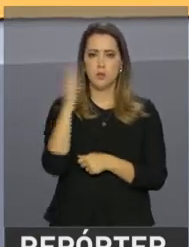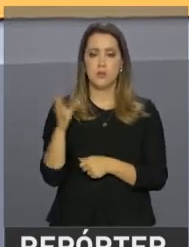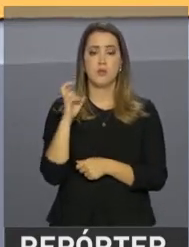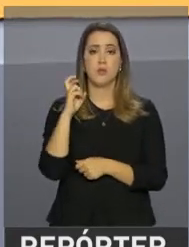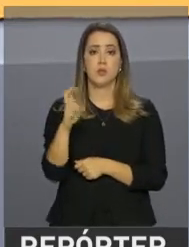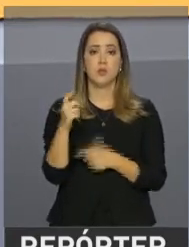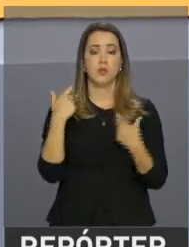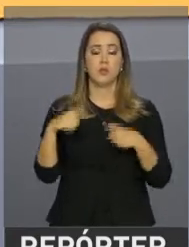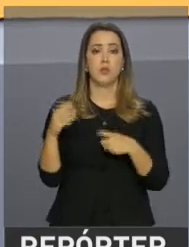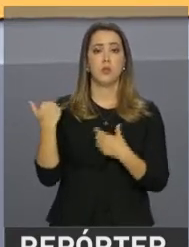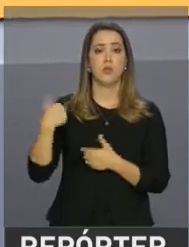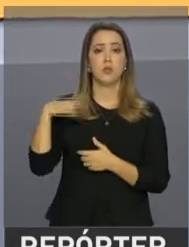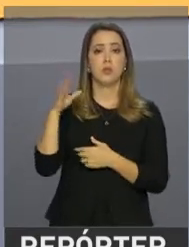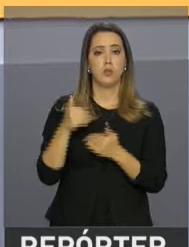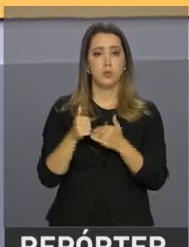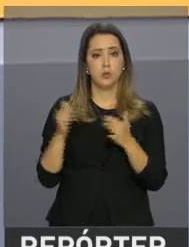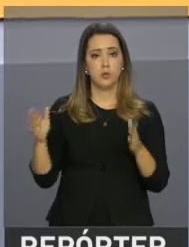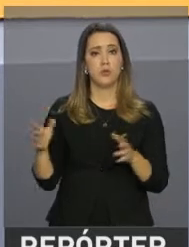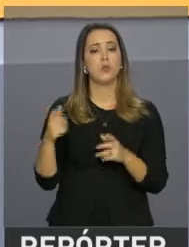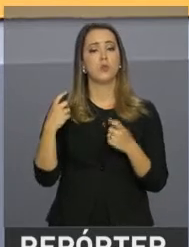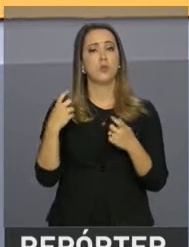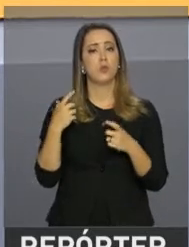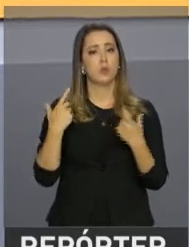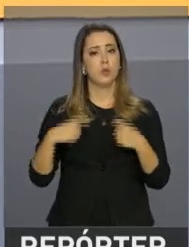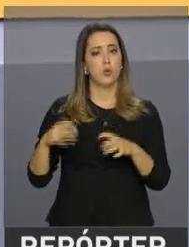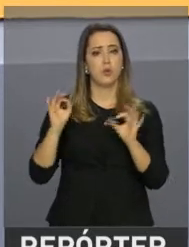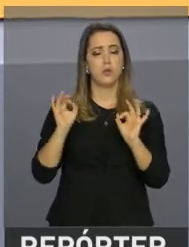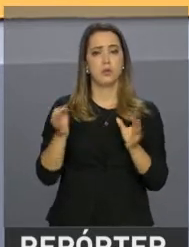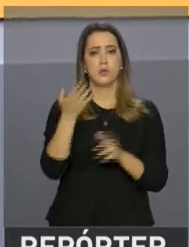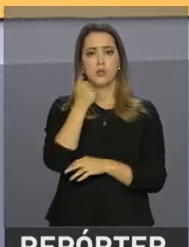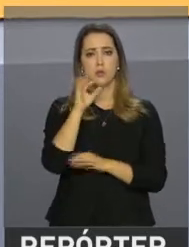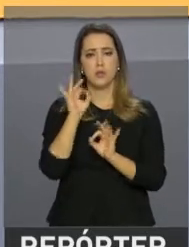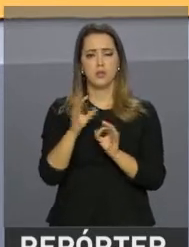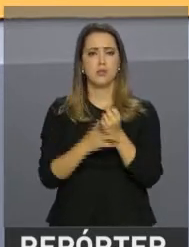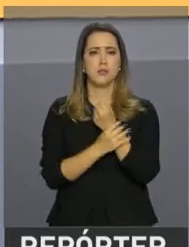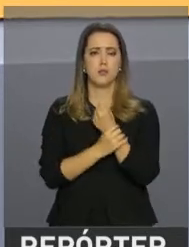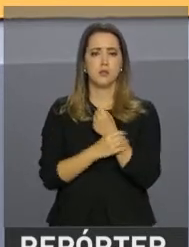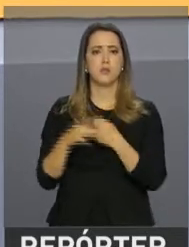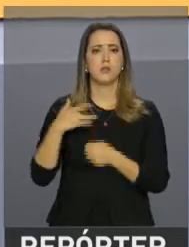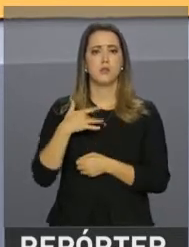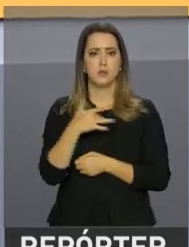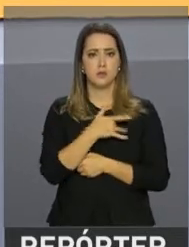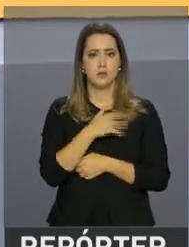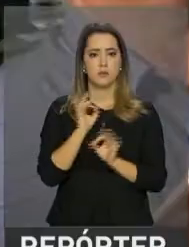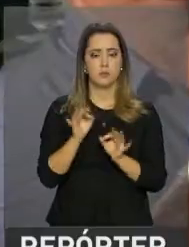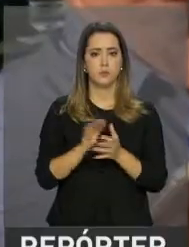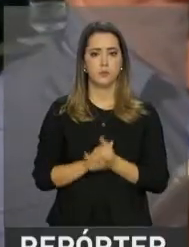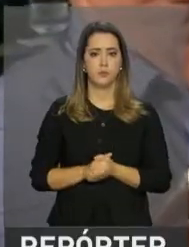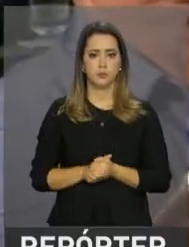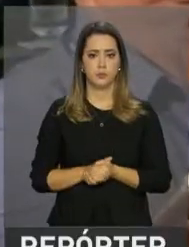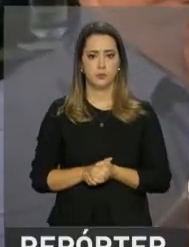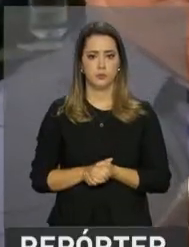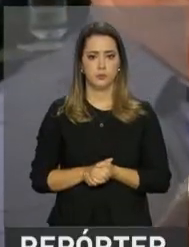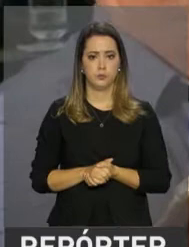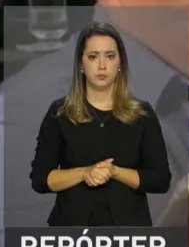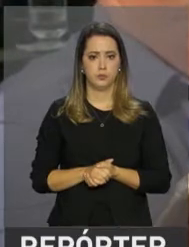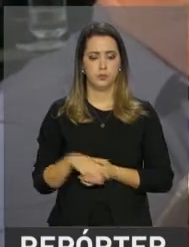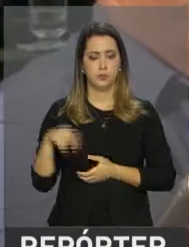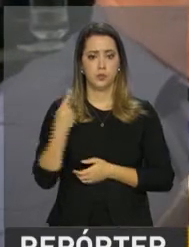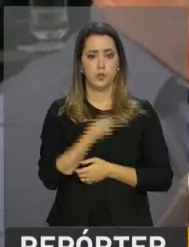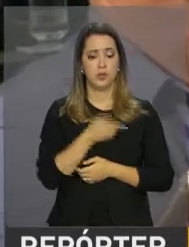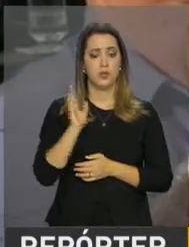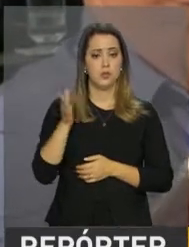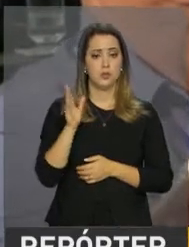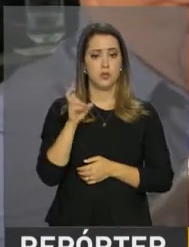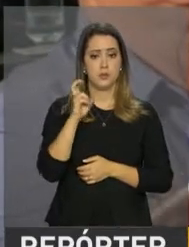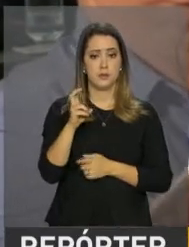inaugurado com infraestrutura adequada alimentação segurança e atendimento de saúde nós já estamos com